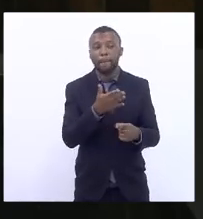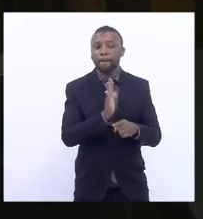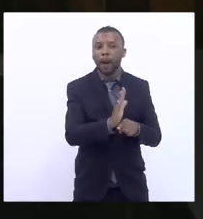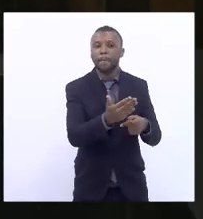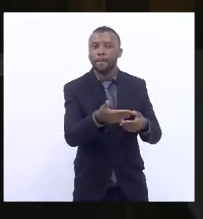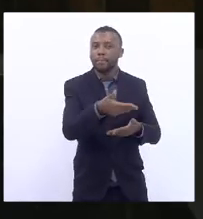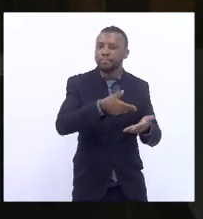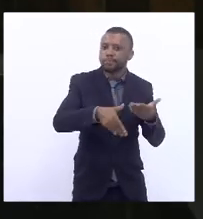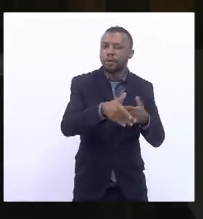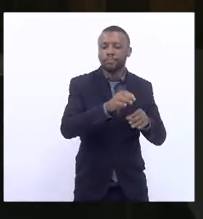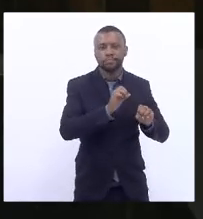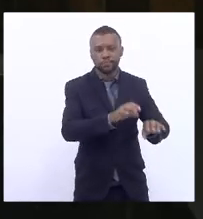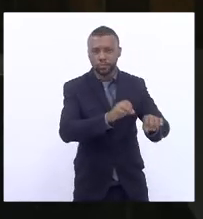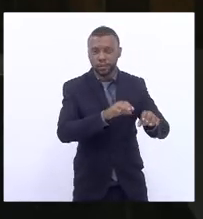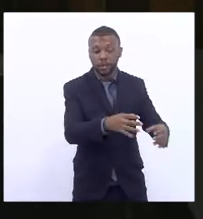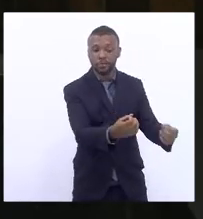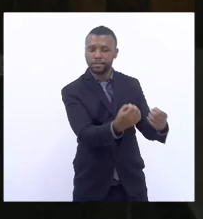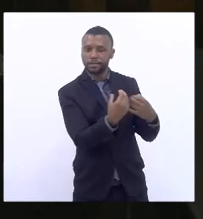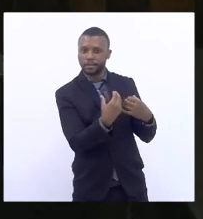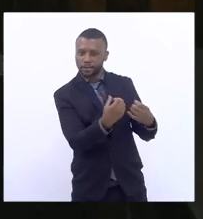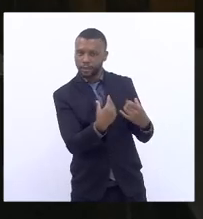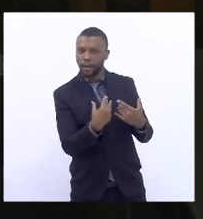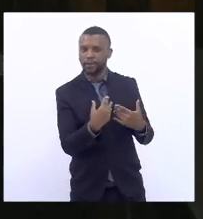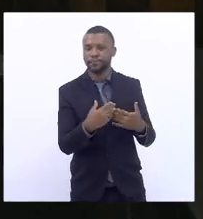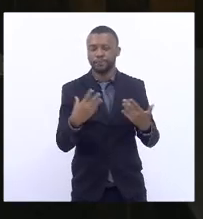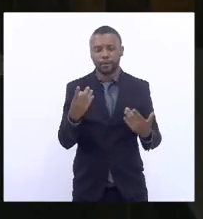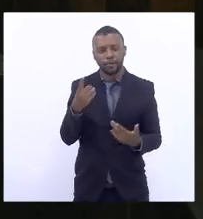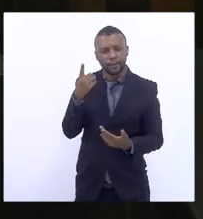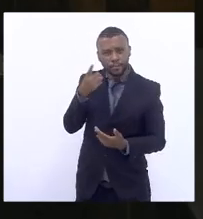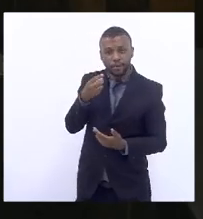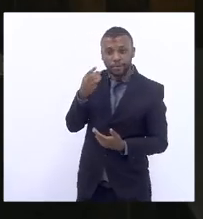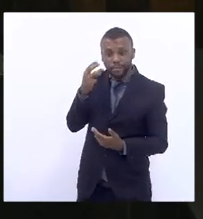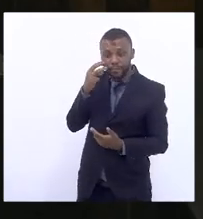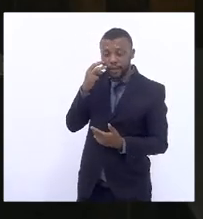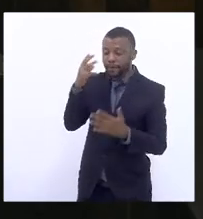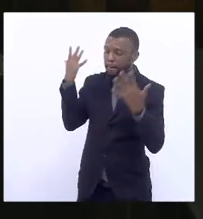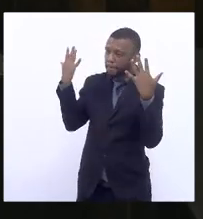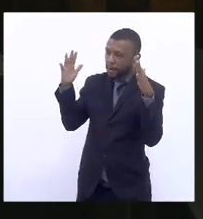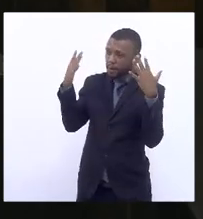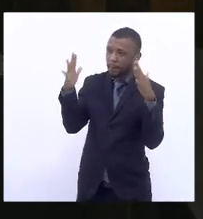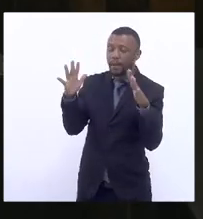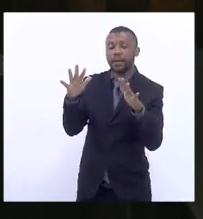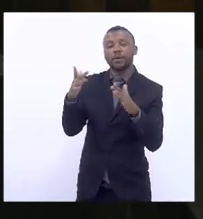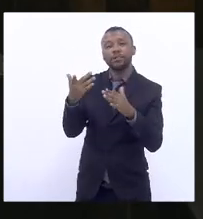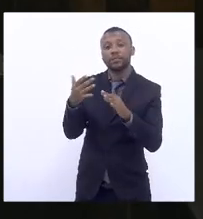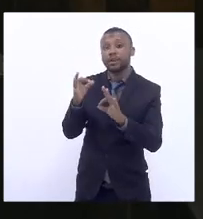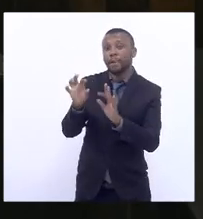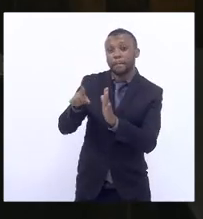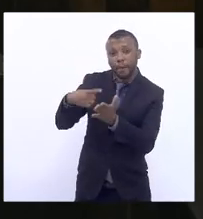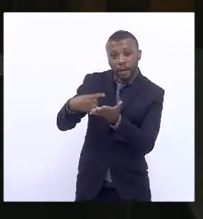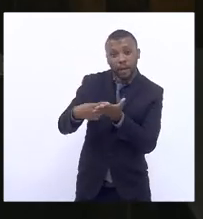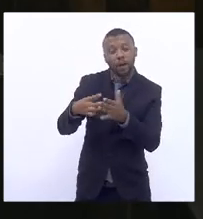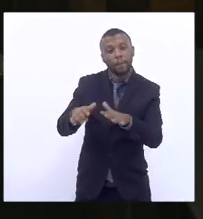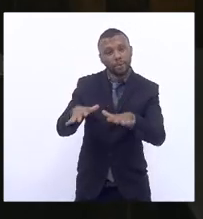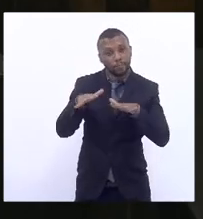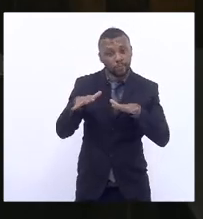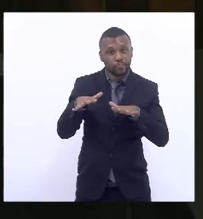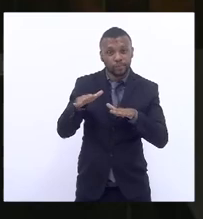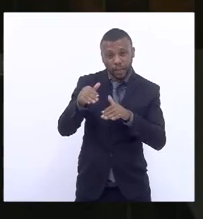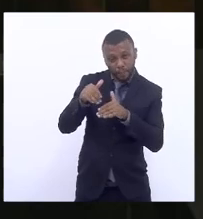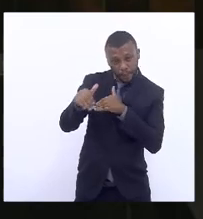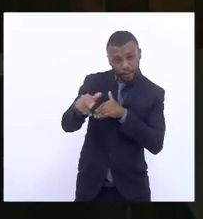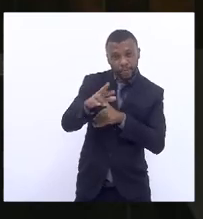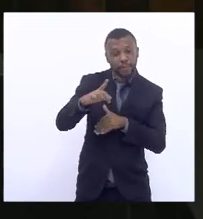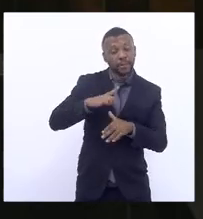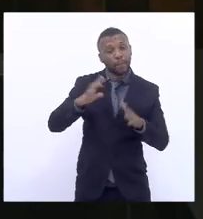Valdec, parabéns pela iniciativa de construir uma audiência pública. Em breve nós vamos ter, Dom Roberto, uma sessão solene lá na Câmara